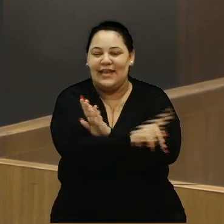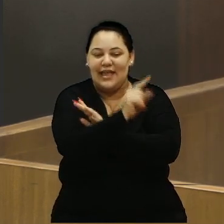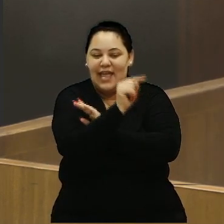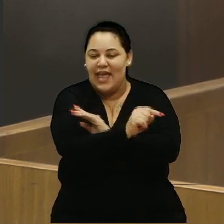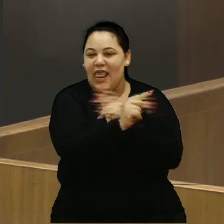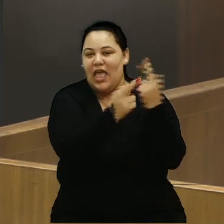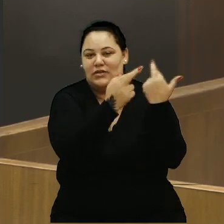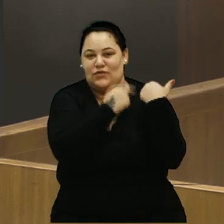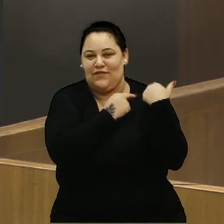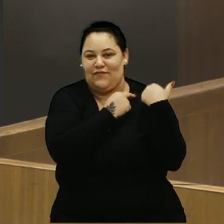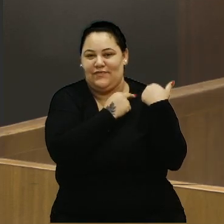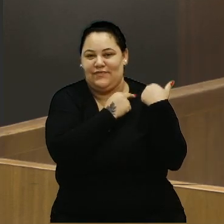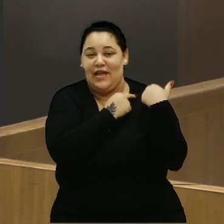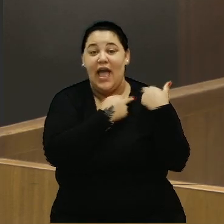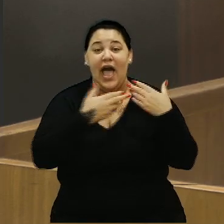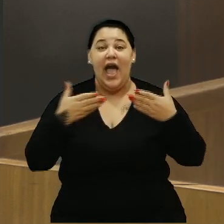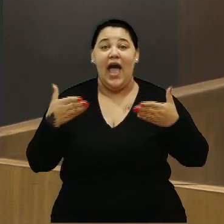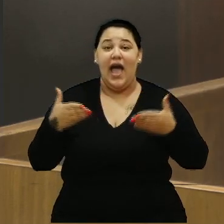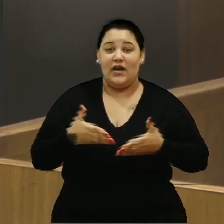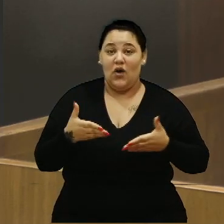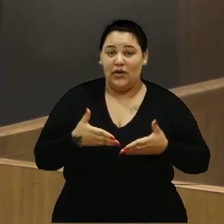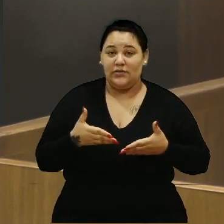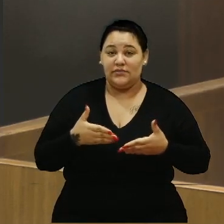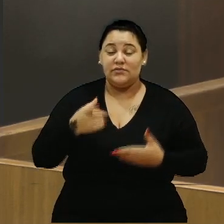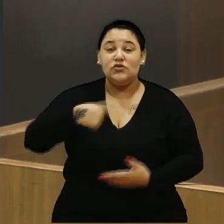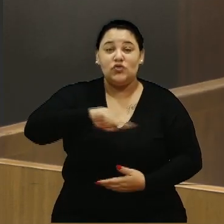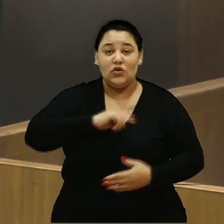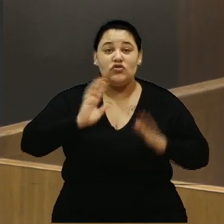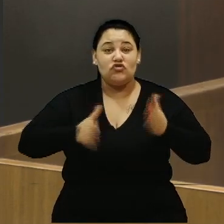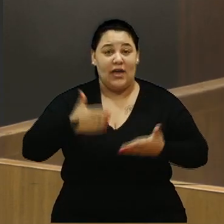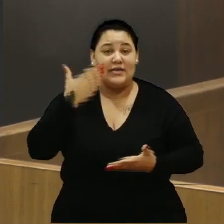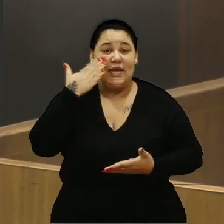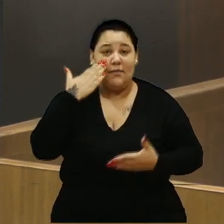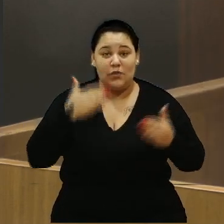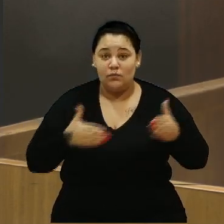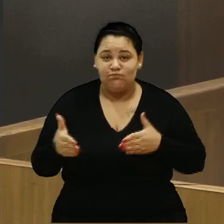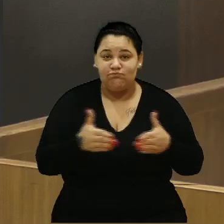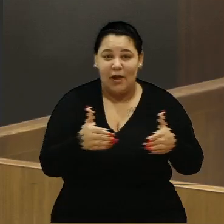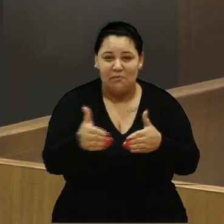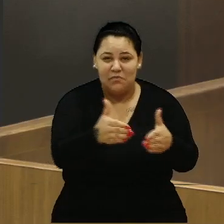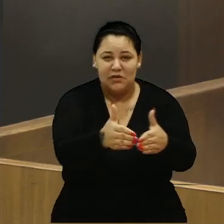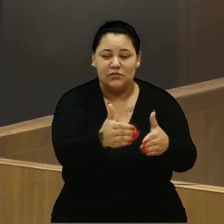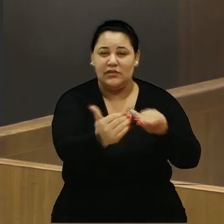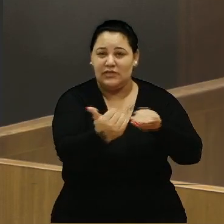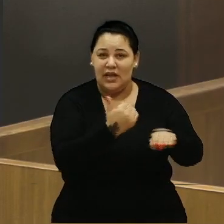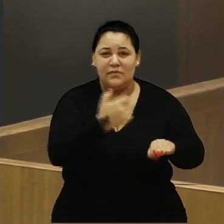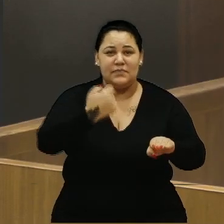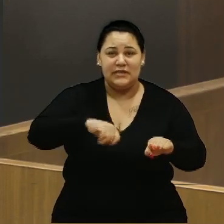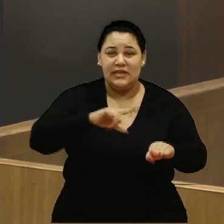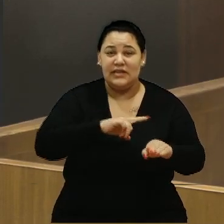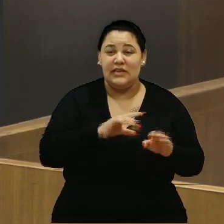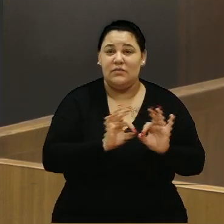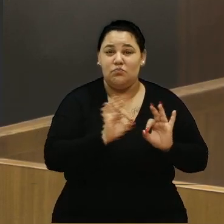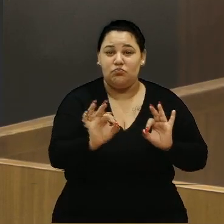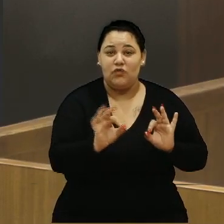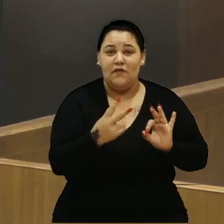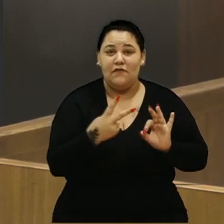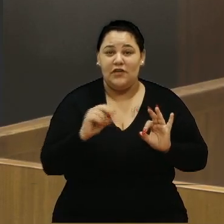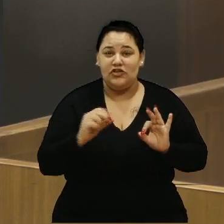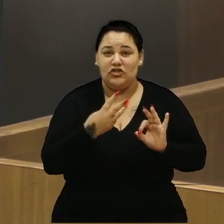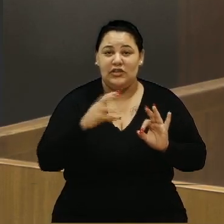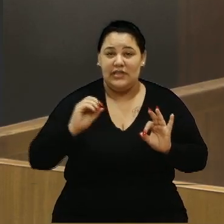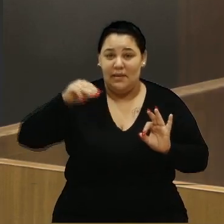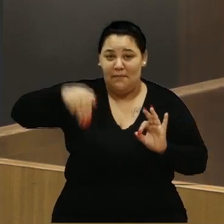responsável. Agora, nós sabemos que as estradas têm que ter 20, 30 metros, elas têm 8,